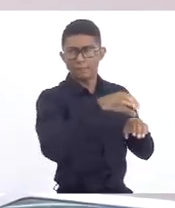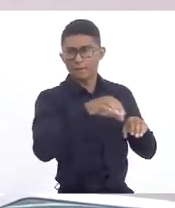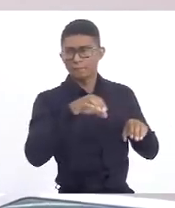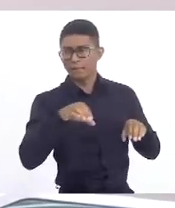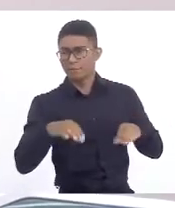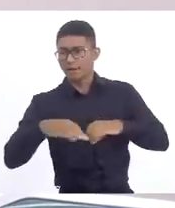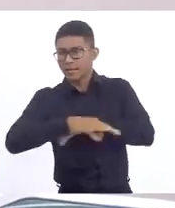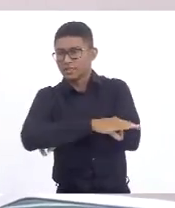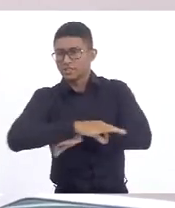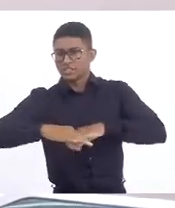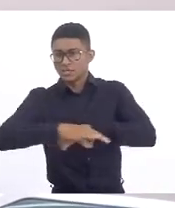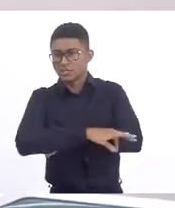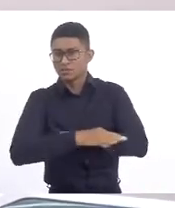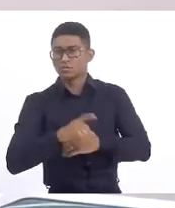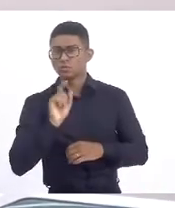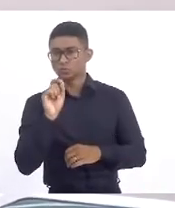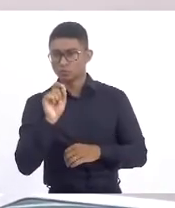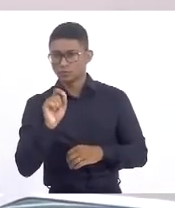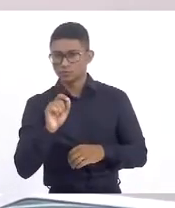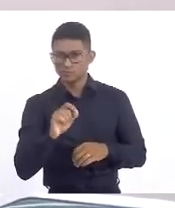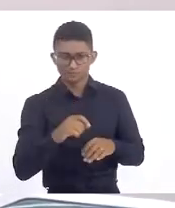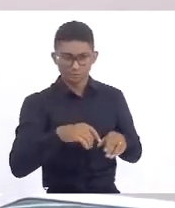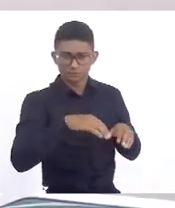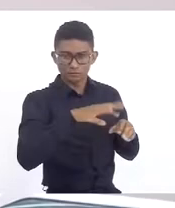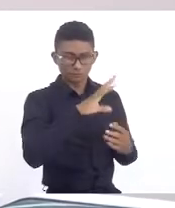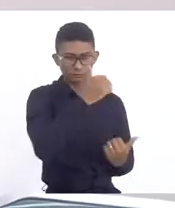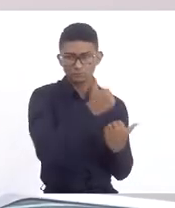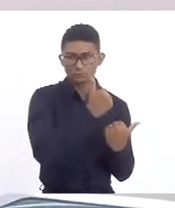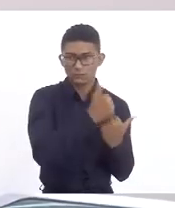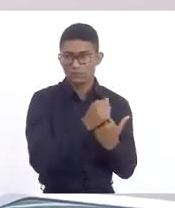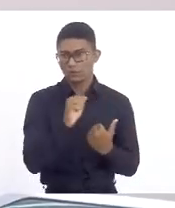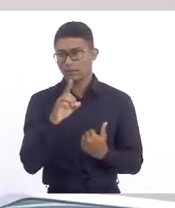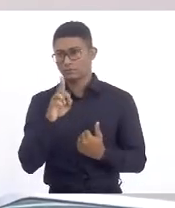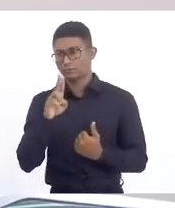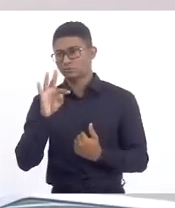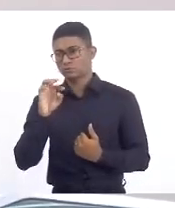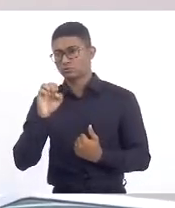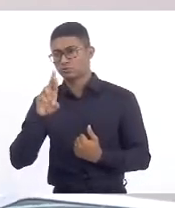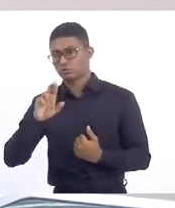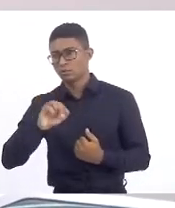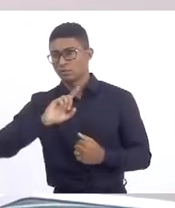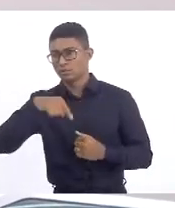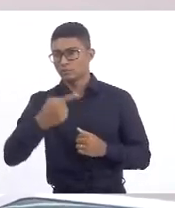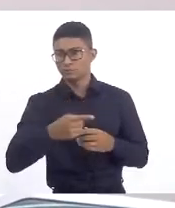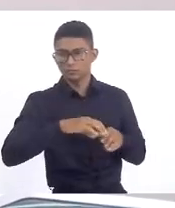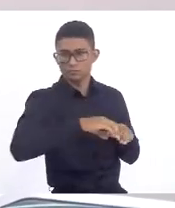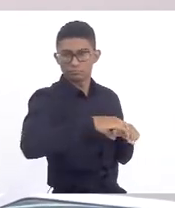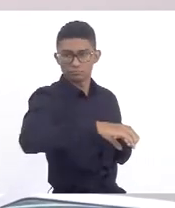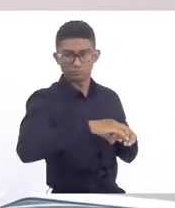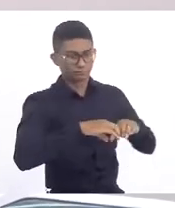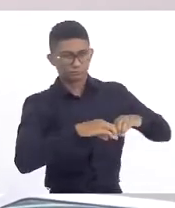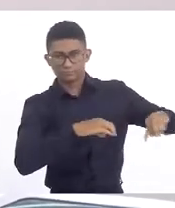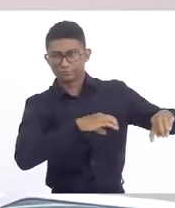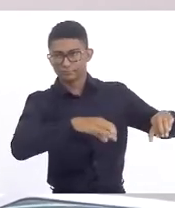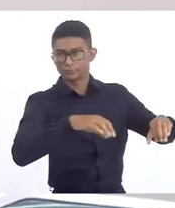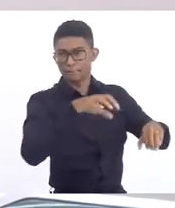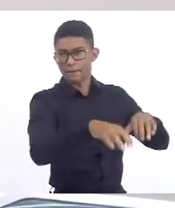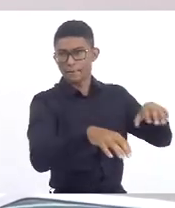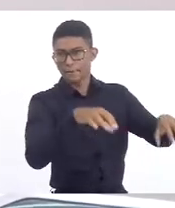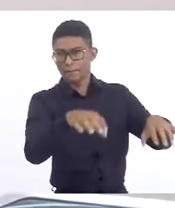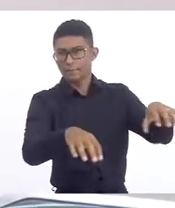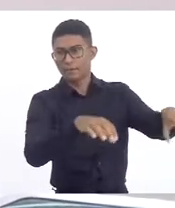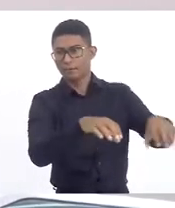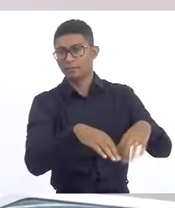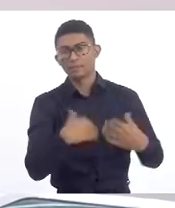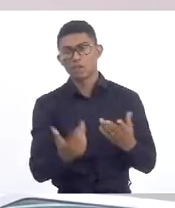que é subedutora, sai da adutora principal, leva para o reservatório, do reservatório distribui. Essa era a primeira fase, primeira tranche,